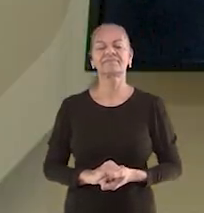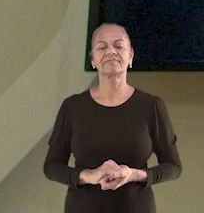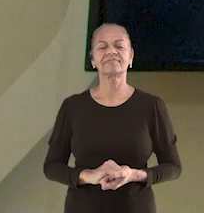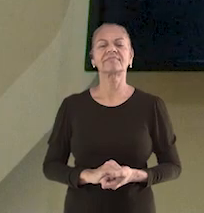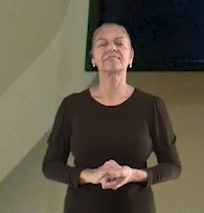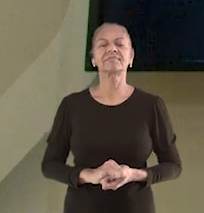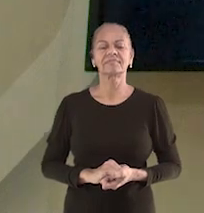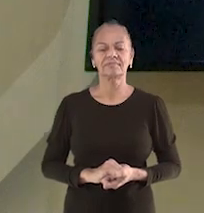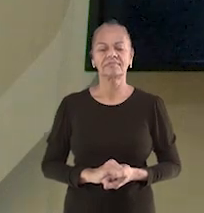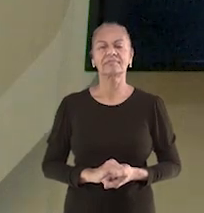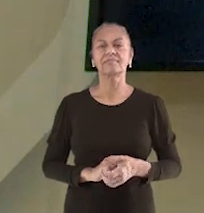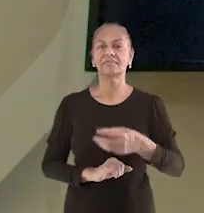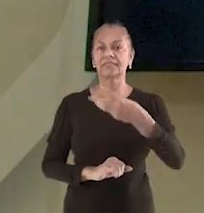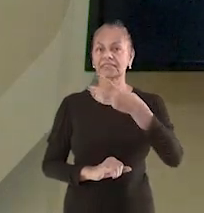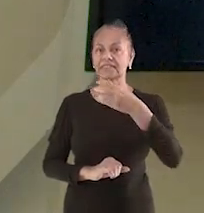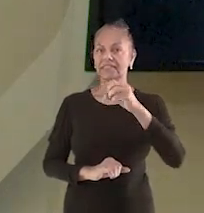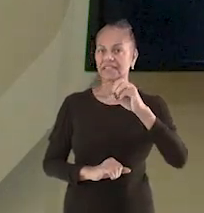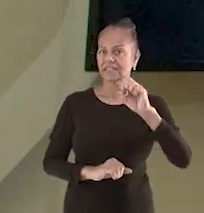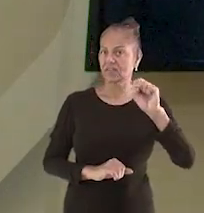30 segundos.